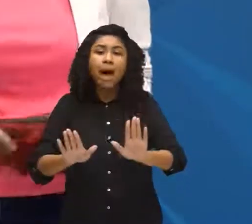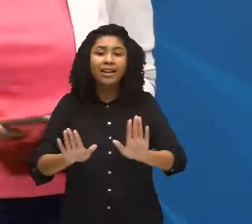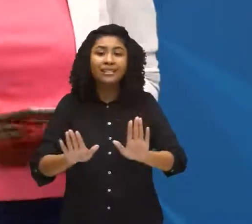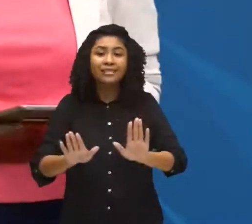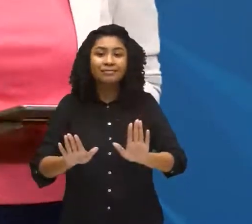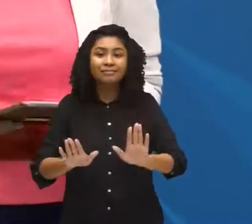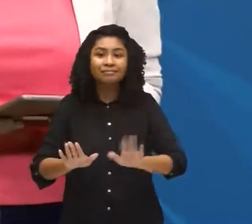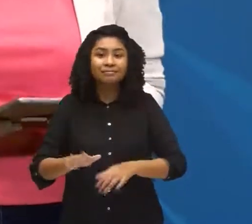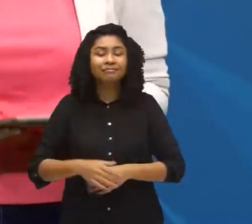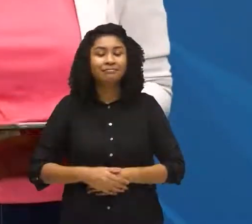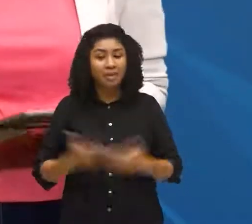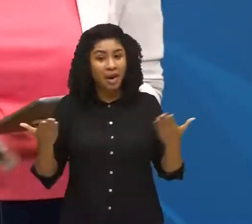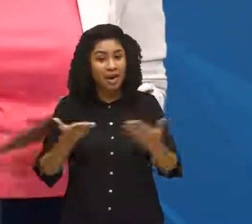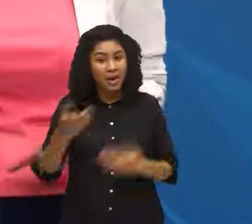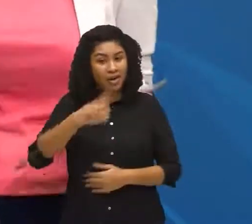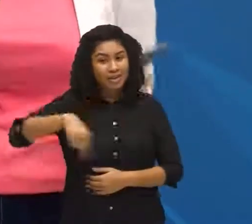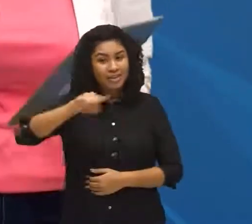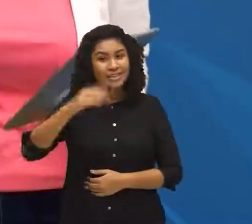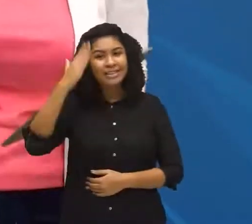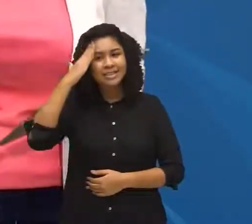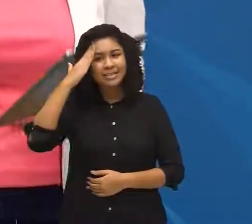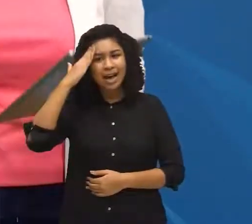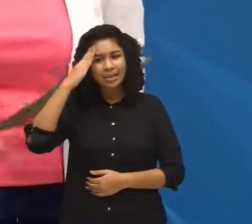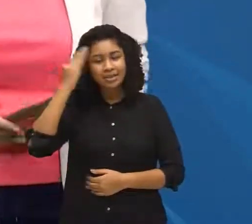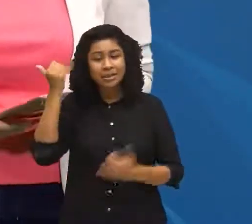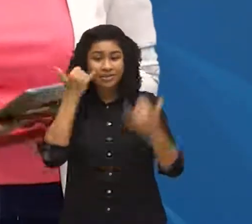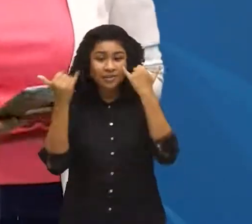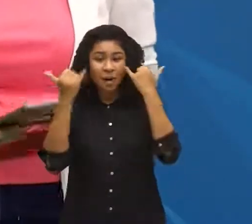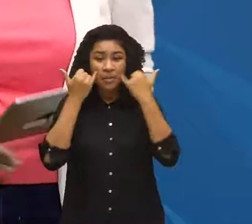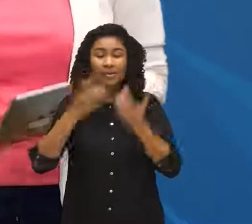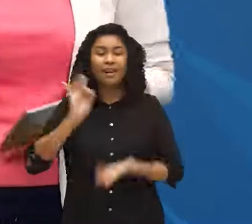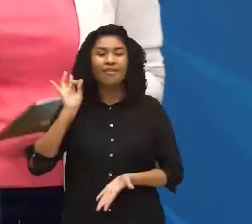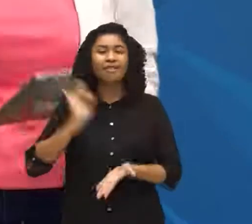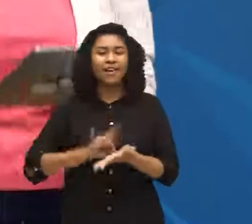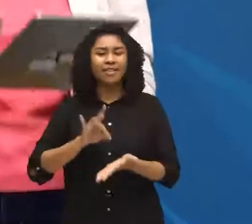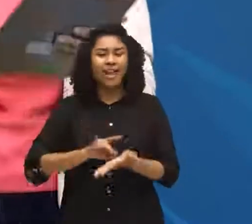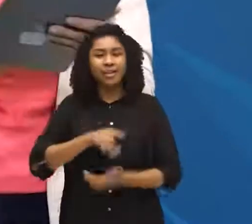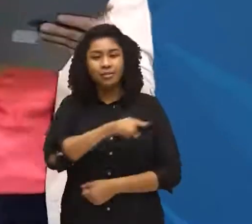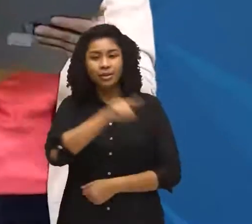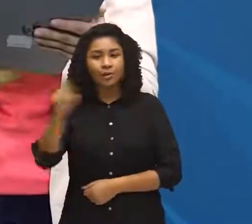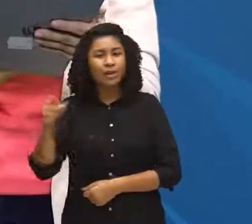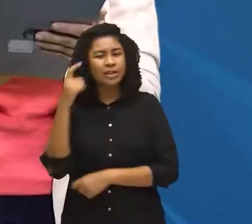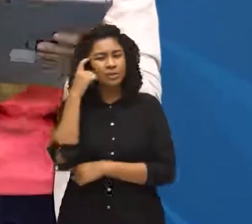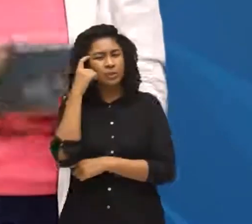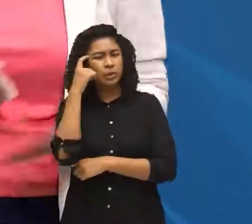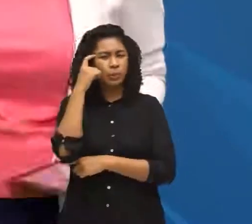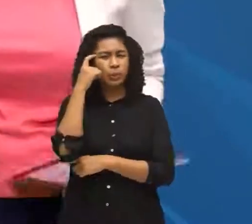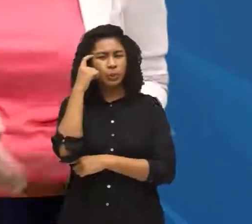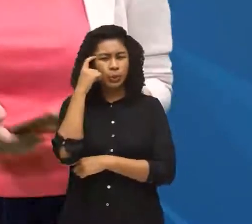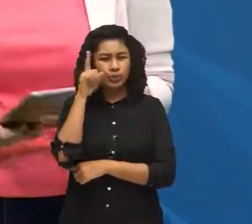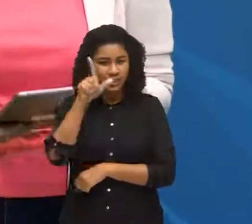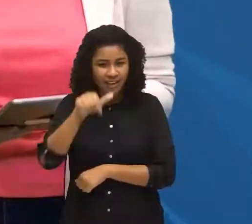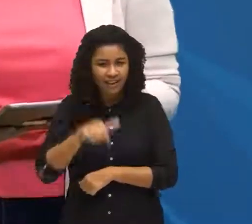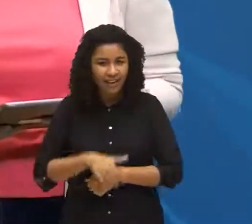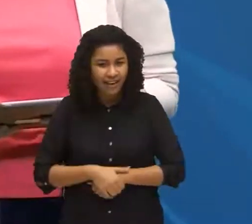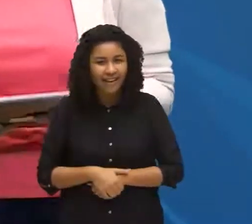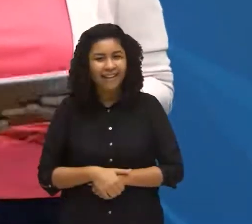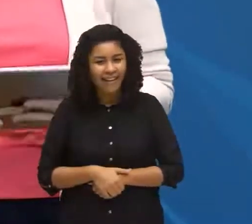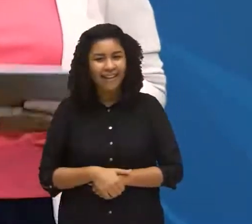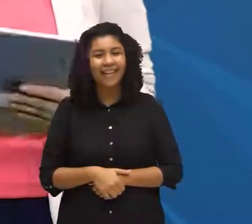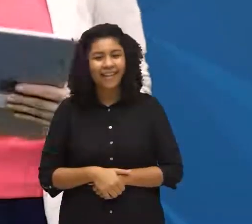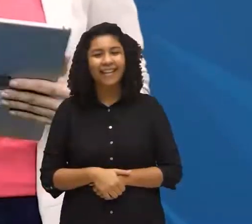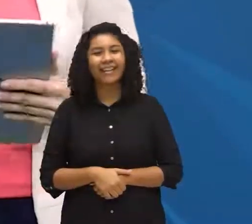é verdadeira e vocês ficaram na dúvida, né? Então, é realmente isso, gente. Então,